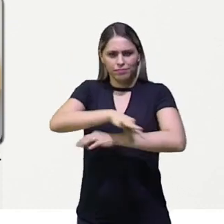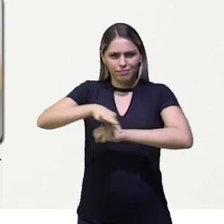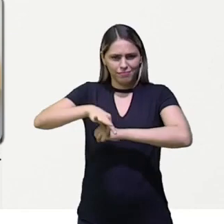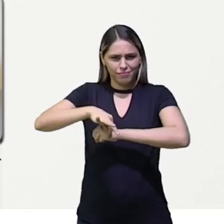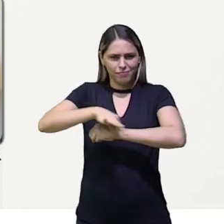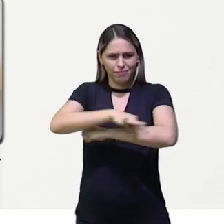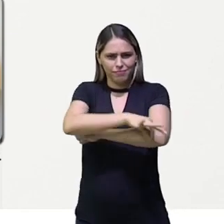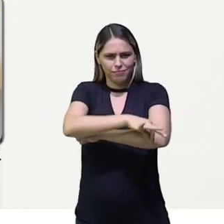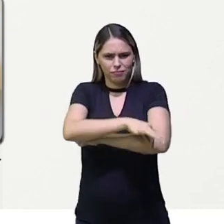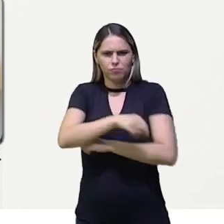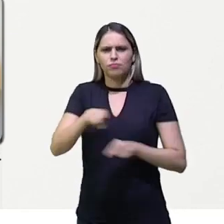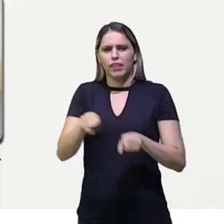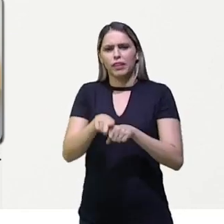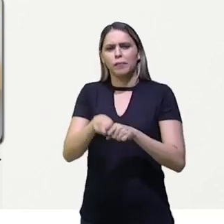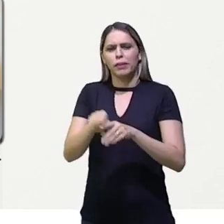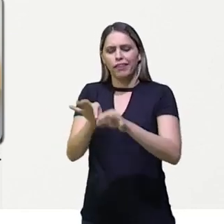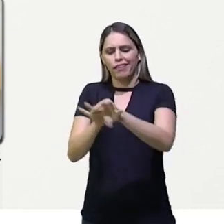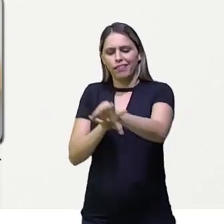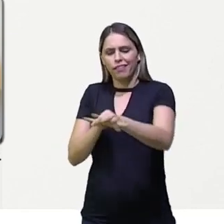a fita métrica